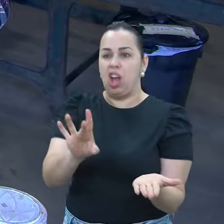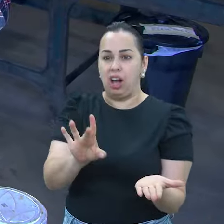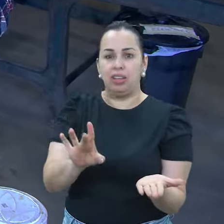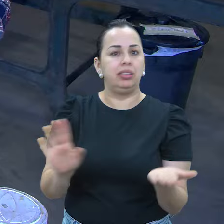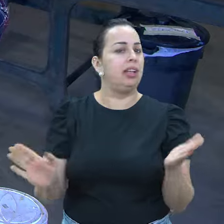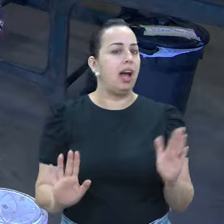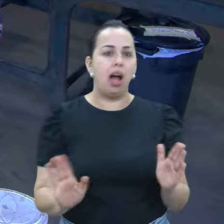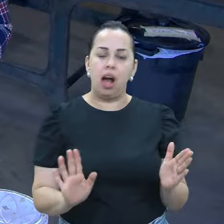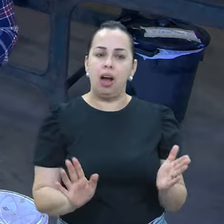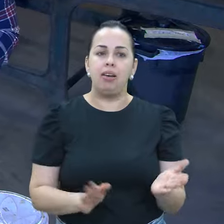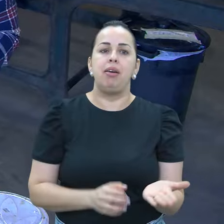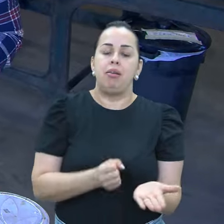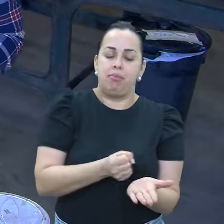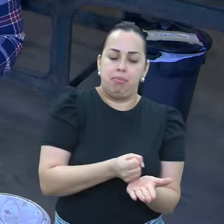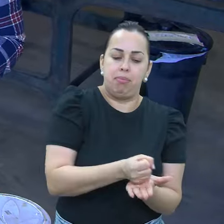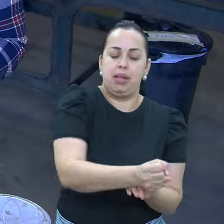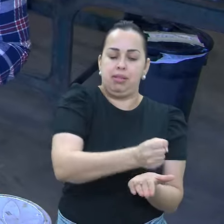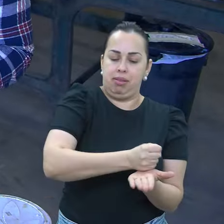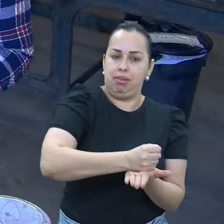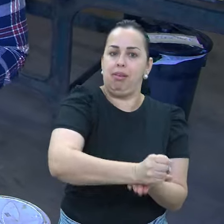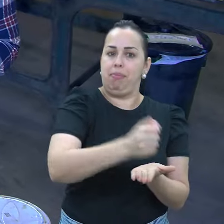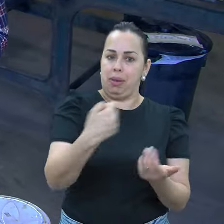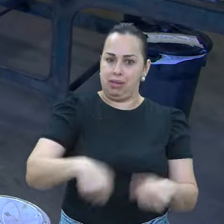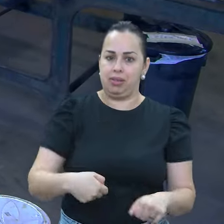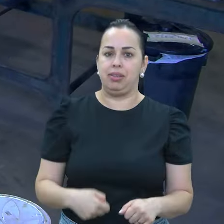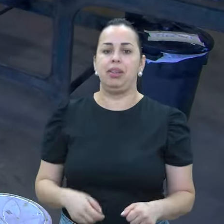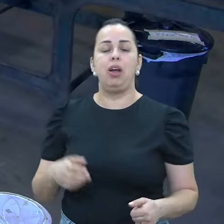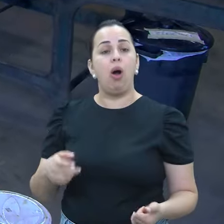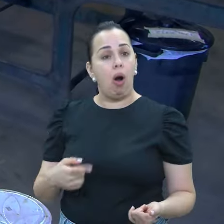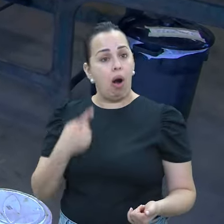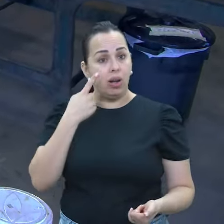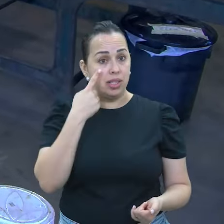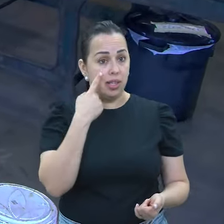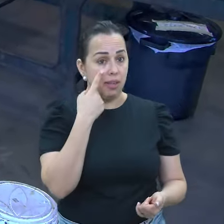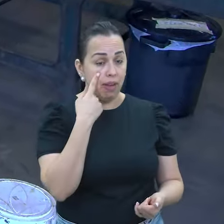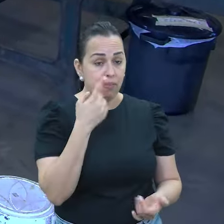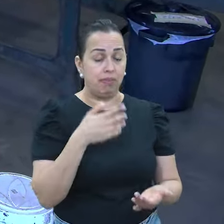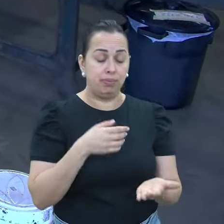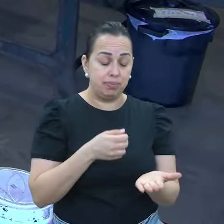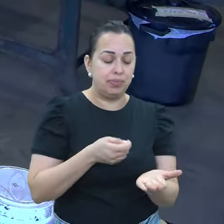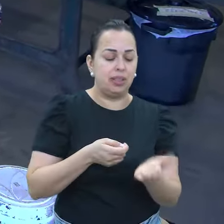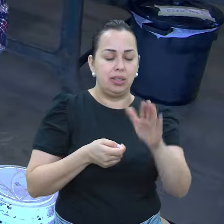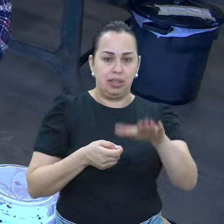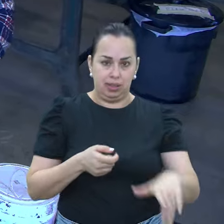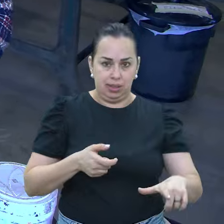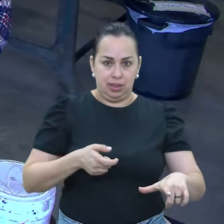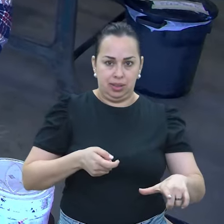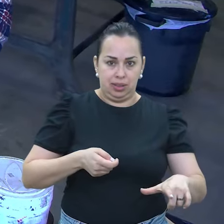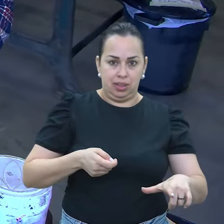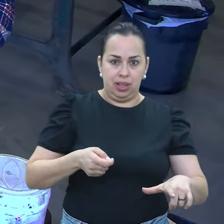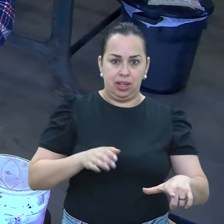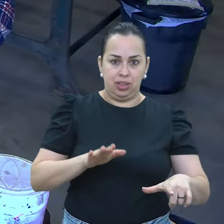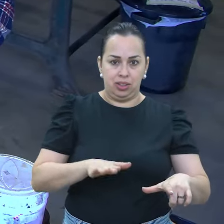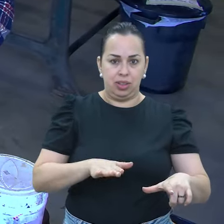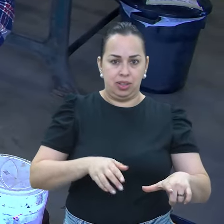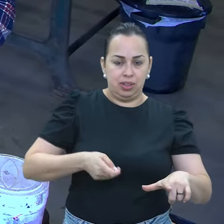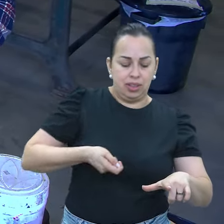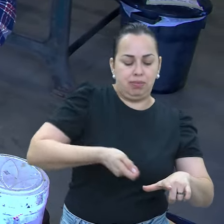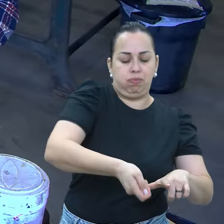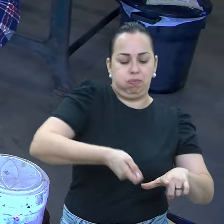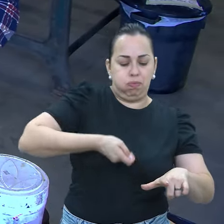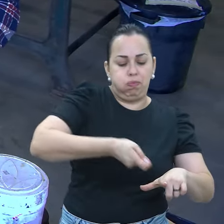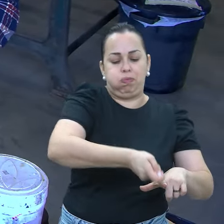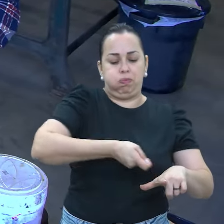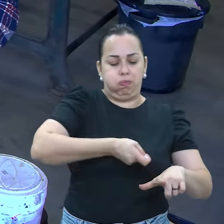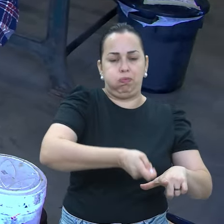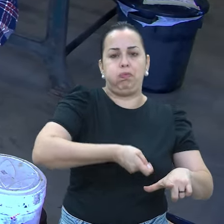não, né? O papel por baixo. É um carimbo um pouquinho mais complexo, olha, não é só carimbar. Como é que eu faço? Olha. Aí você vai ter que apoiar, né? Porque agora